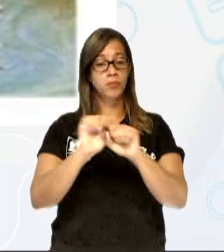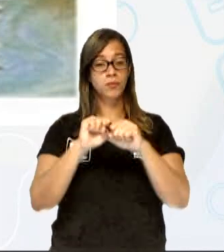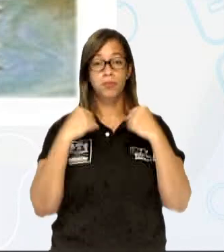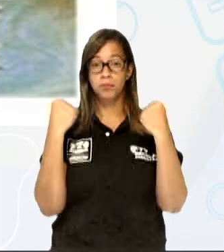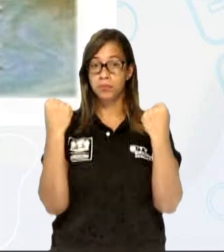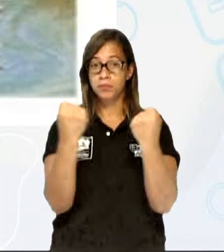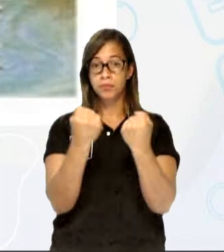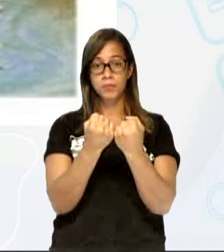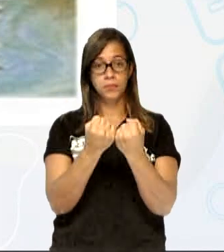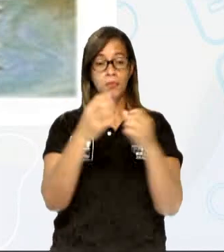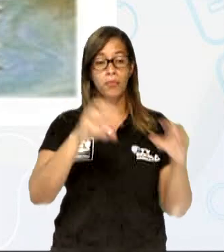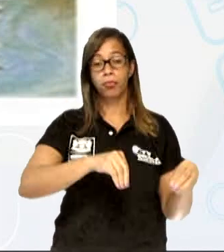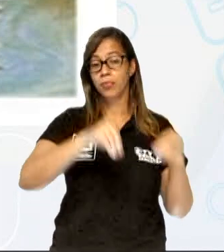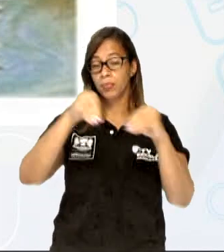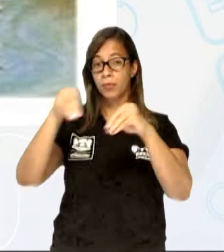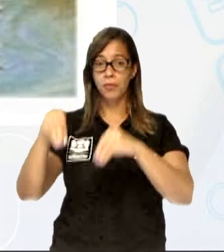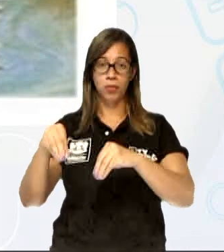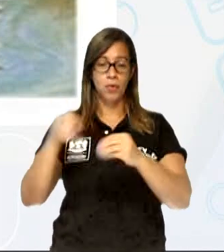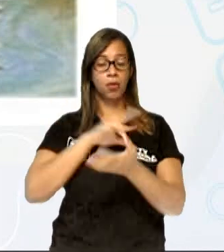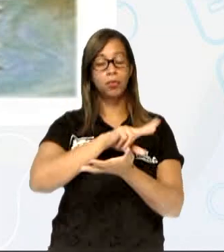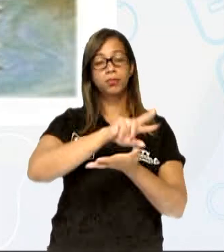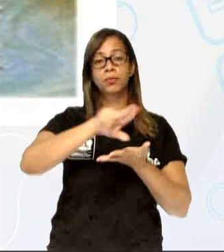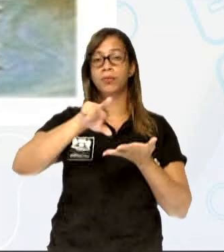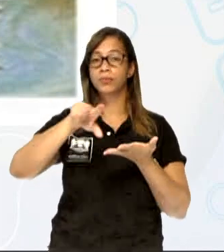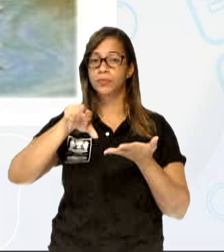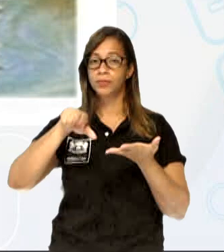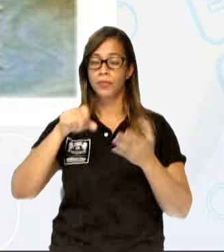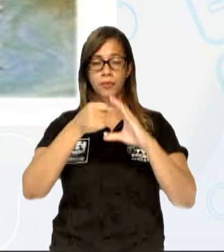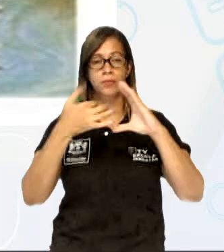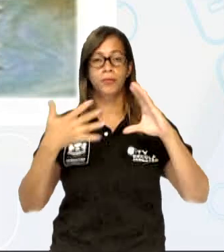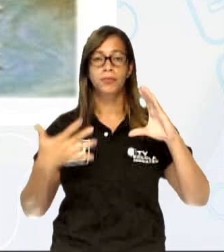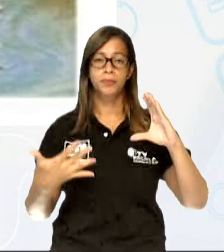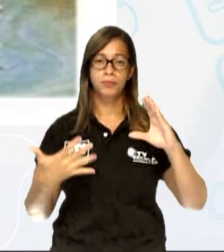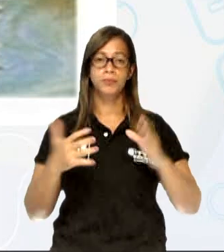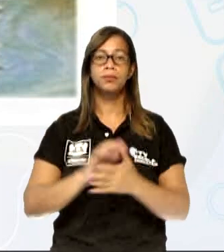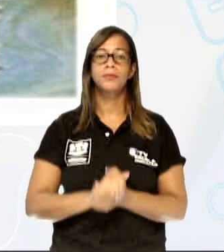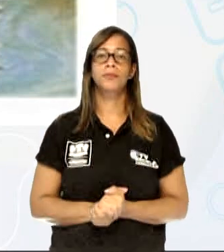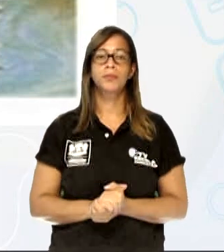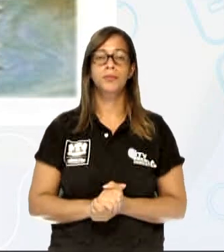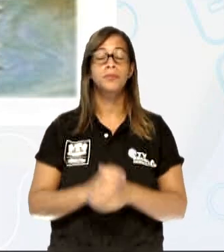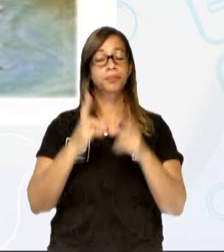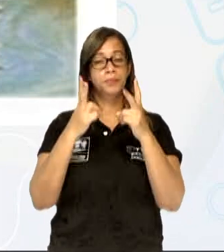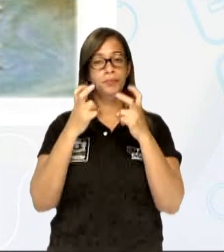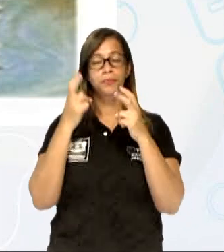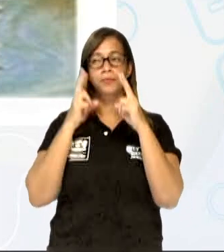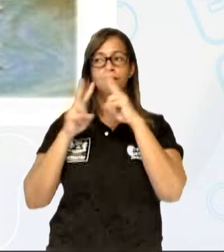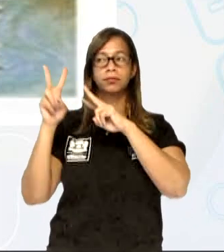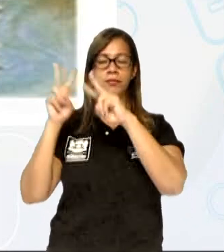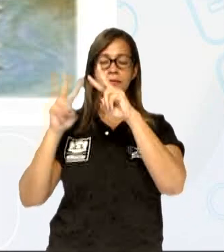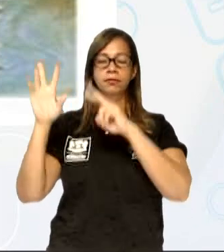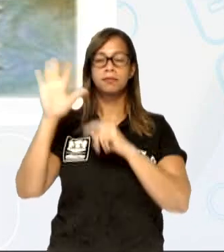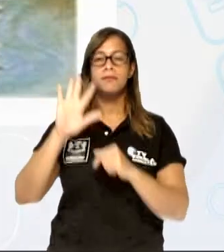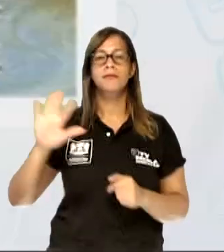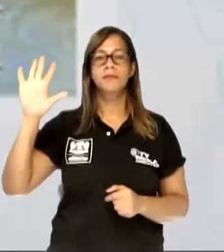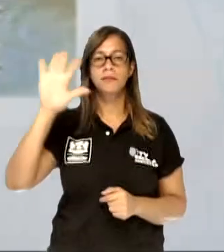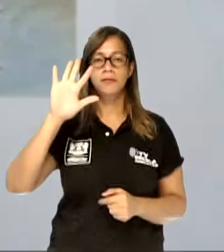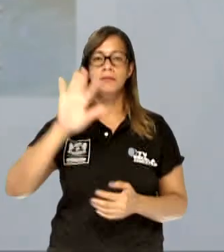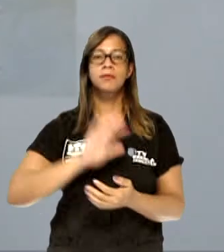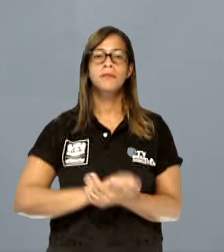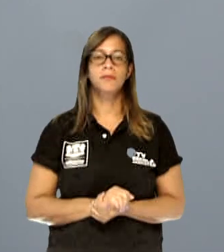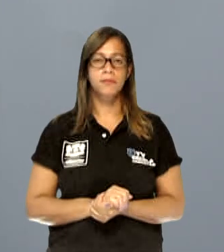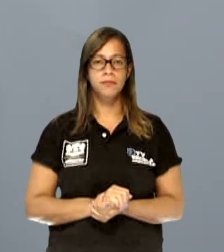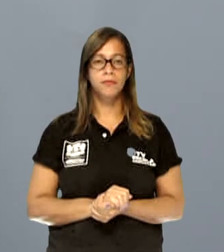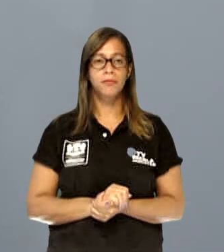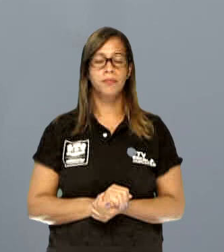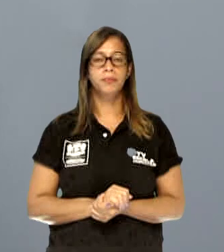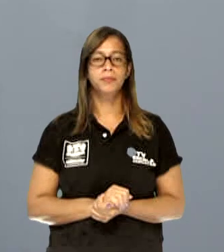classe, nomadismo, dentre outras características. Então, preste atenção a essas constantes